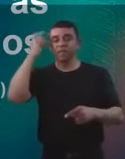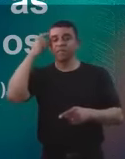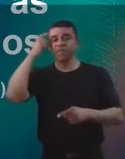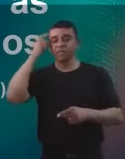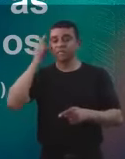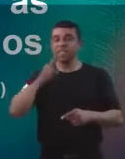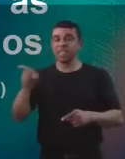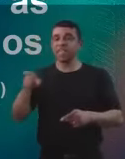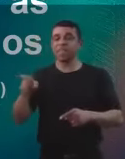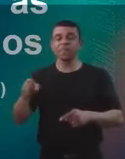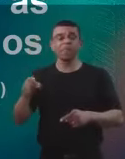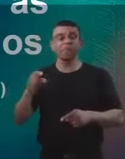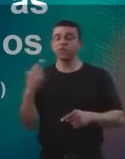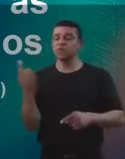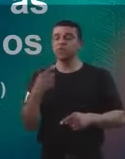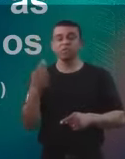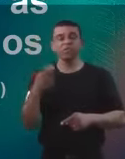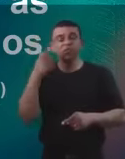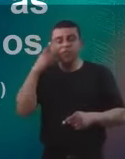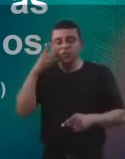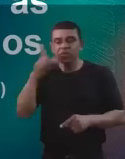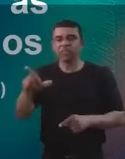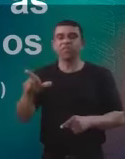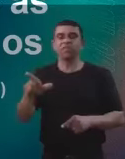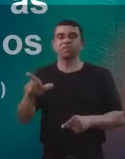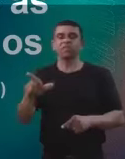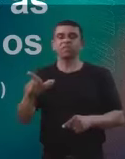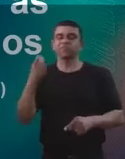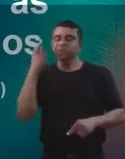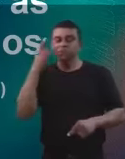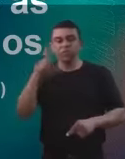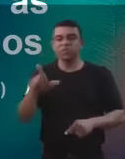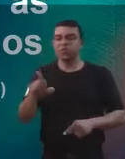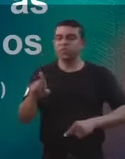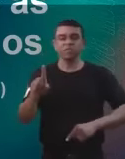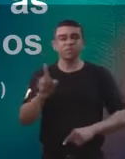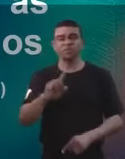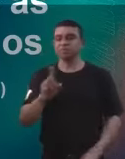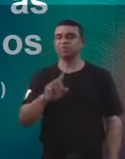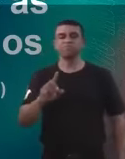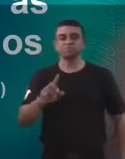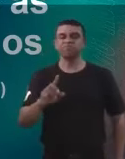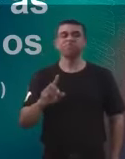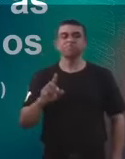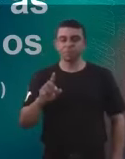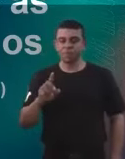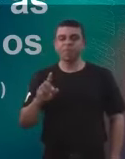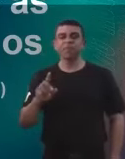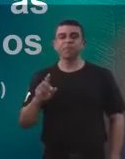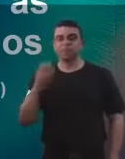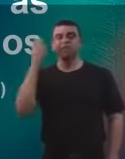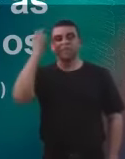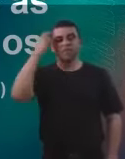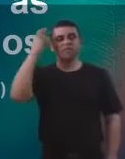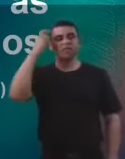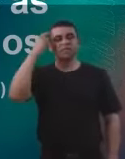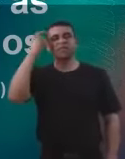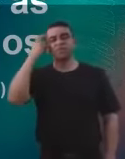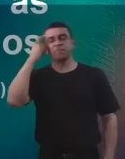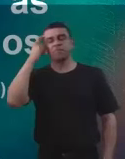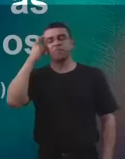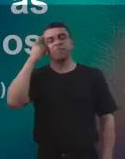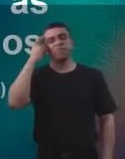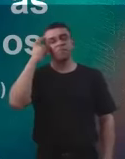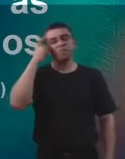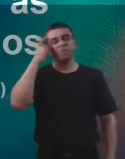É, FFF, feminista feia, fedorenta. Por quê? Pensa que não depende do macho. Pensa que não depende do